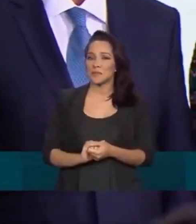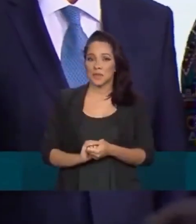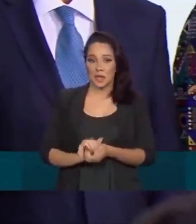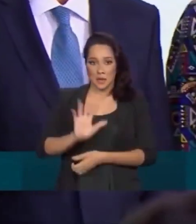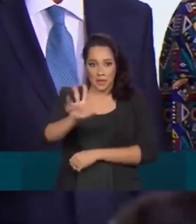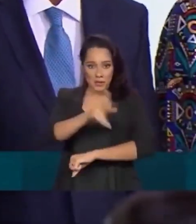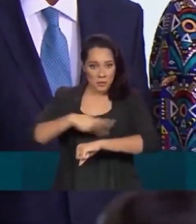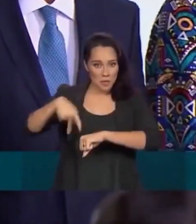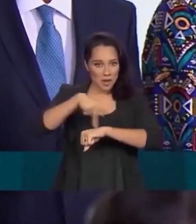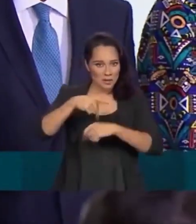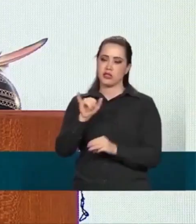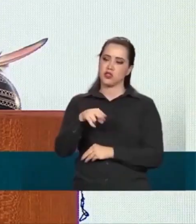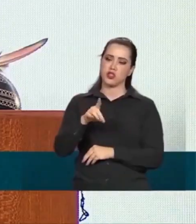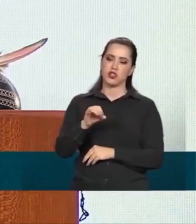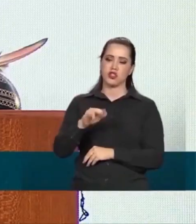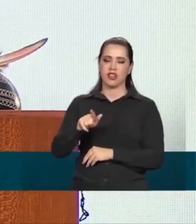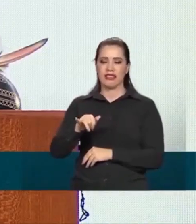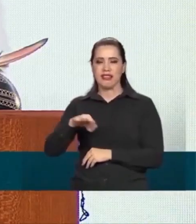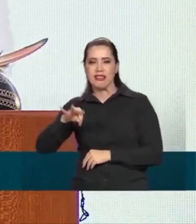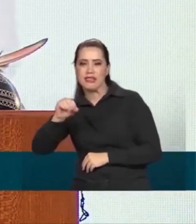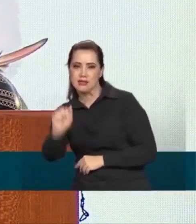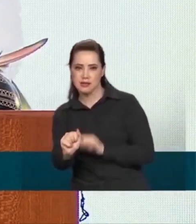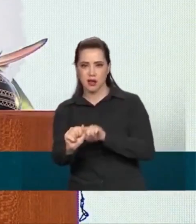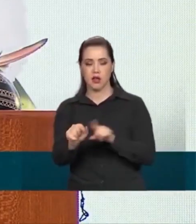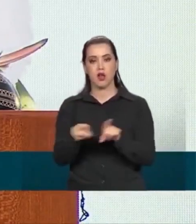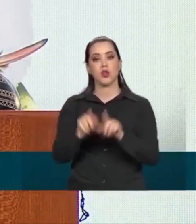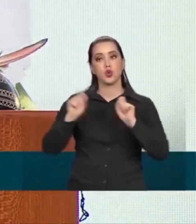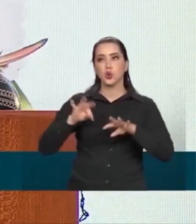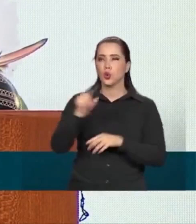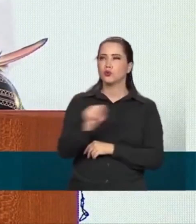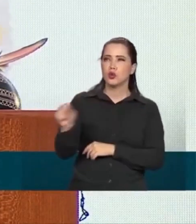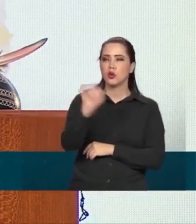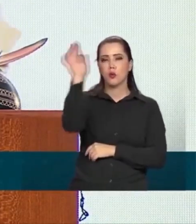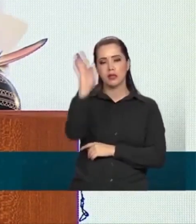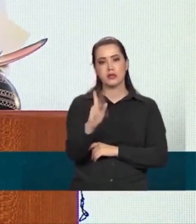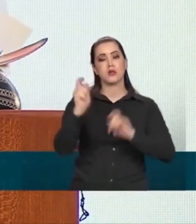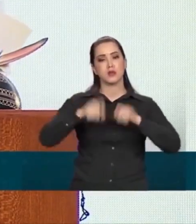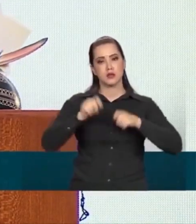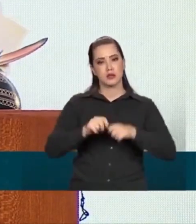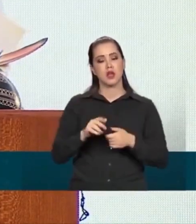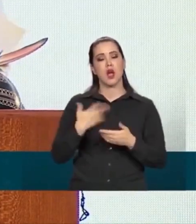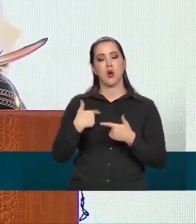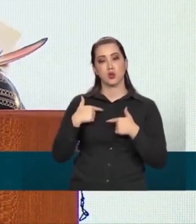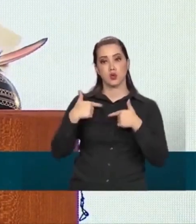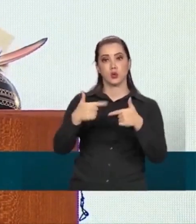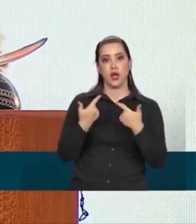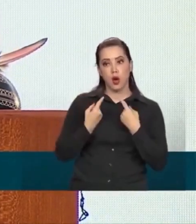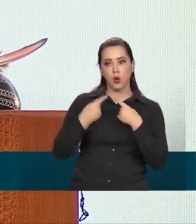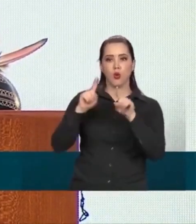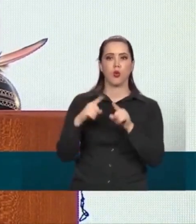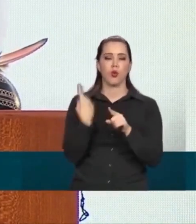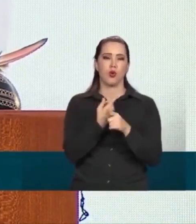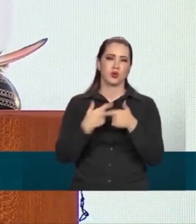Luiz Inácio Lula da Silva a primeira ministra a discursar foi Sônia Guajajara que passa a assumir a